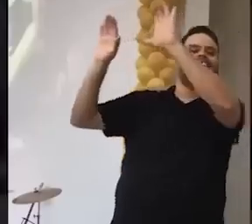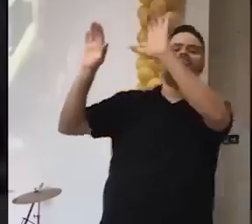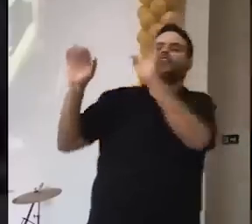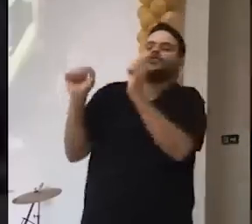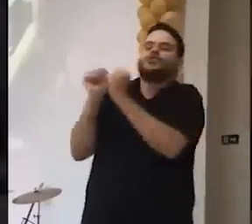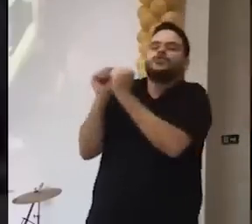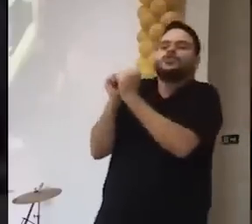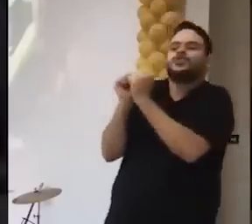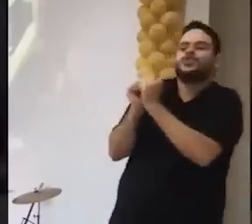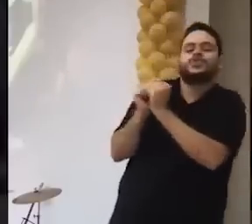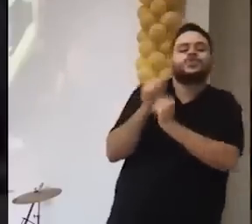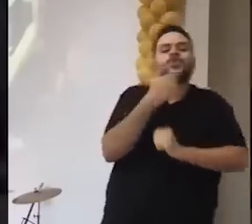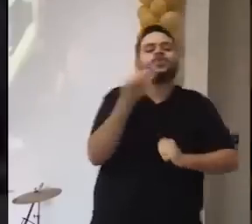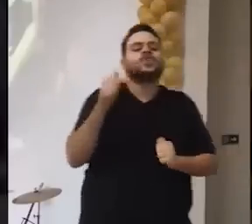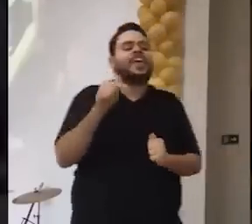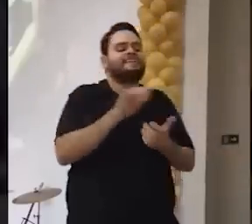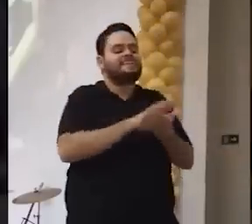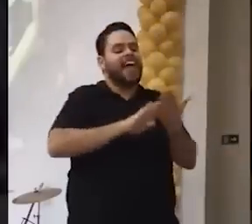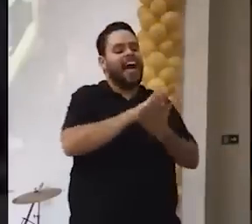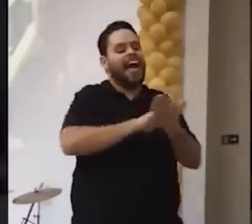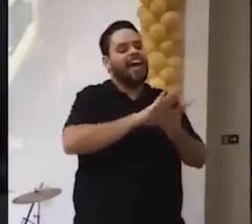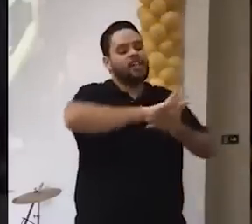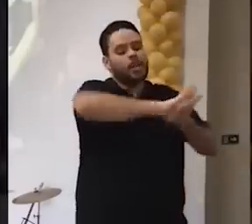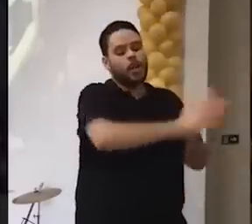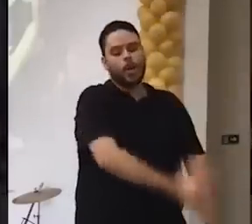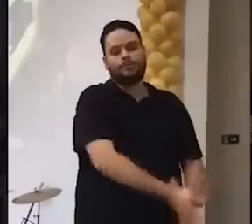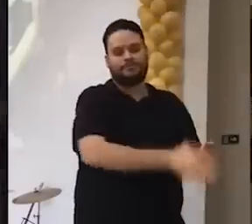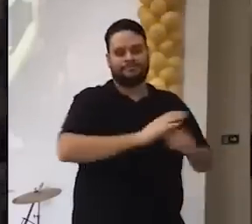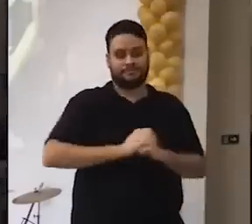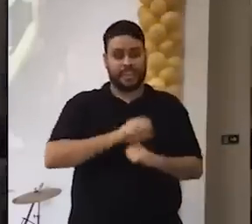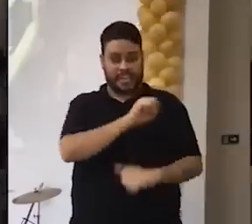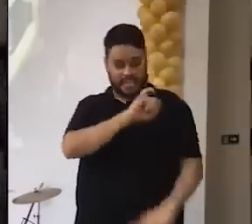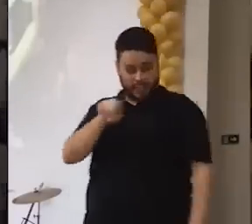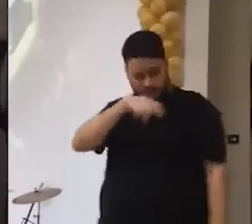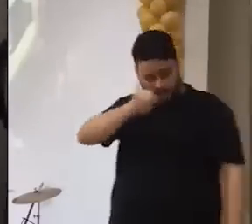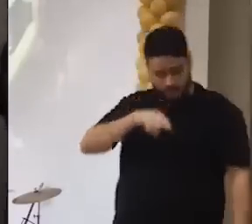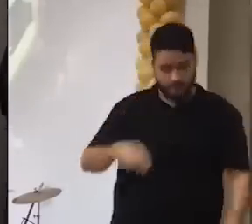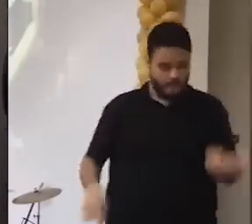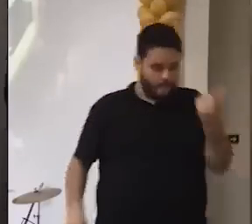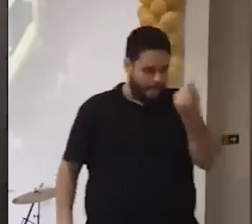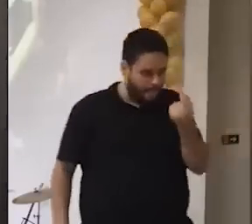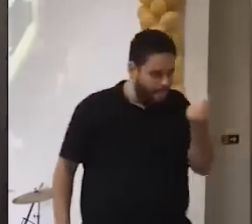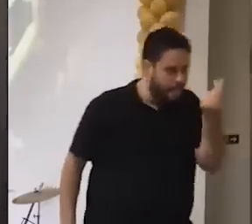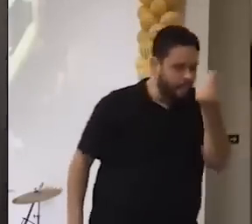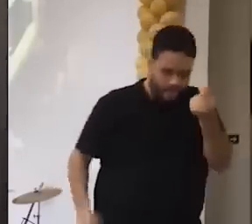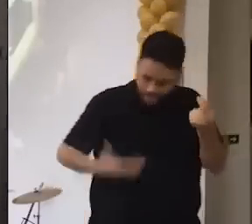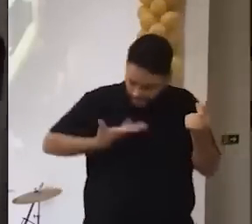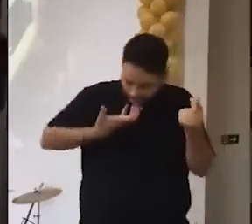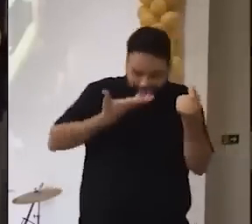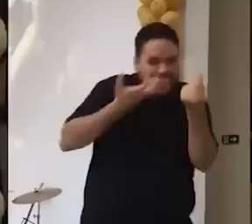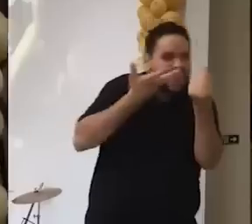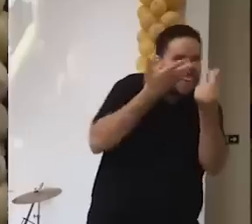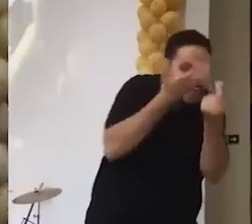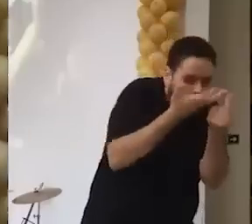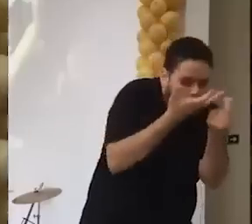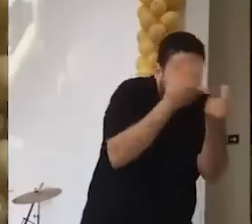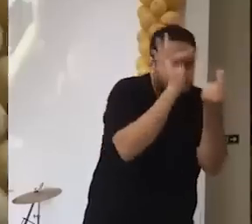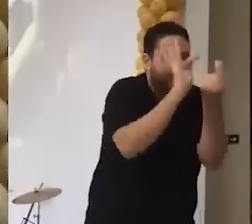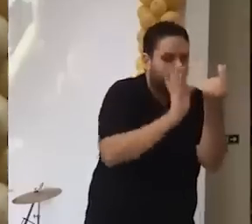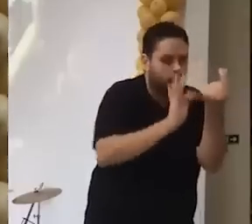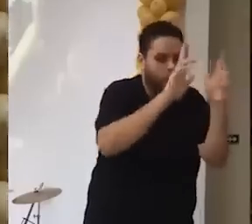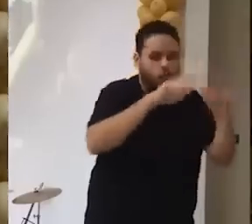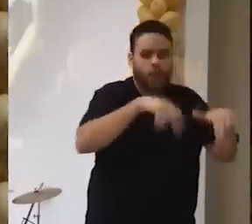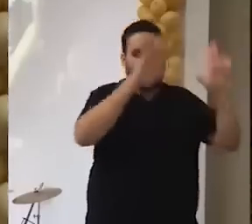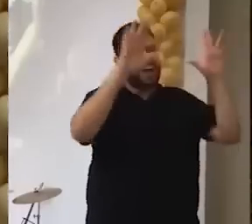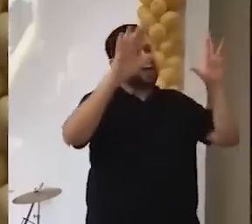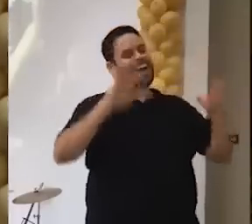traça, nem os ladrões podem tomar de você. Se você amar o dinheiro, se você botar o coração no dinheiro, você nunca vai ser feliz, porque você